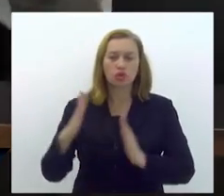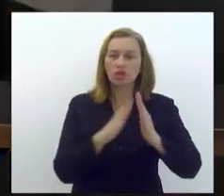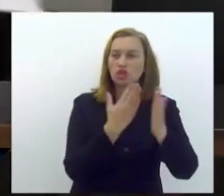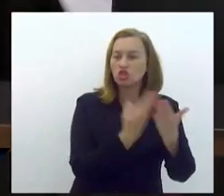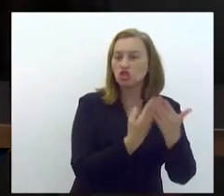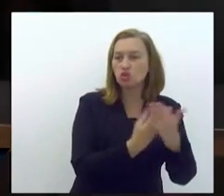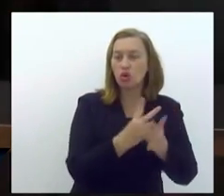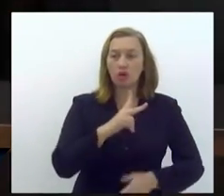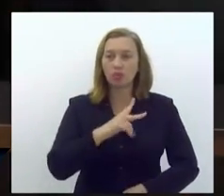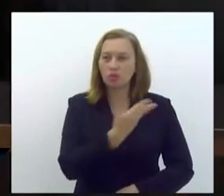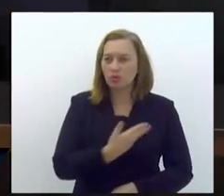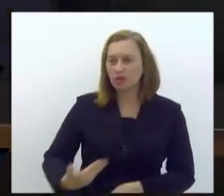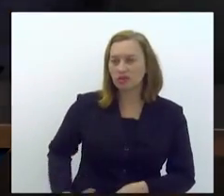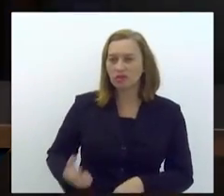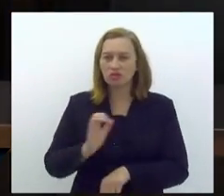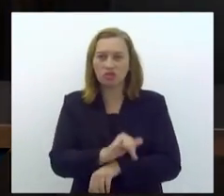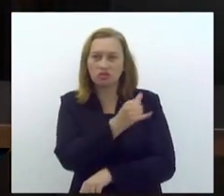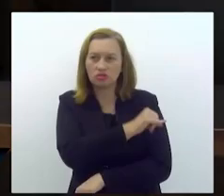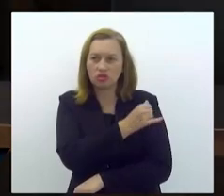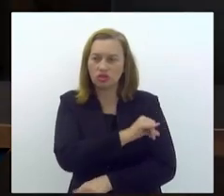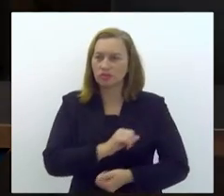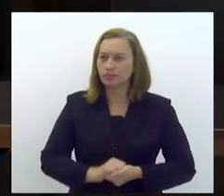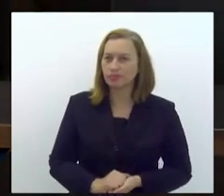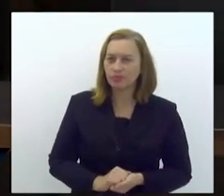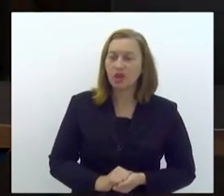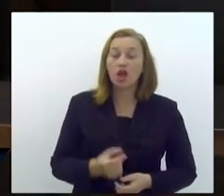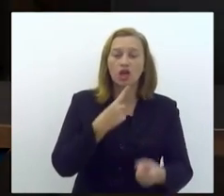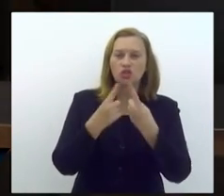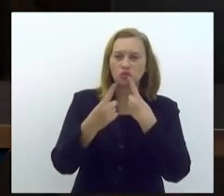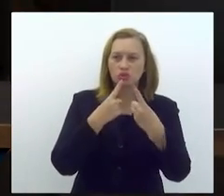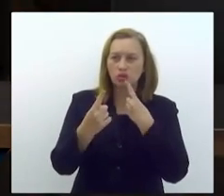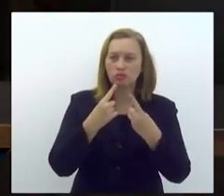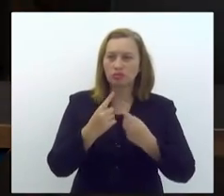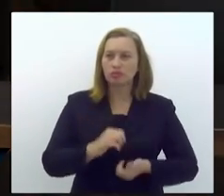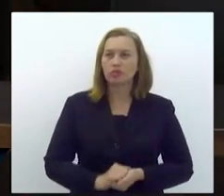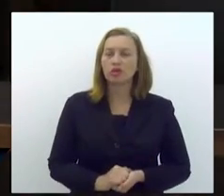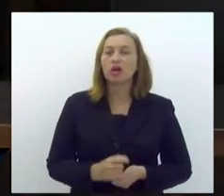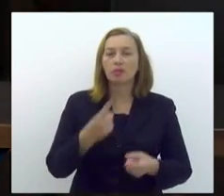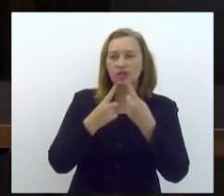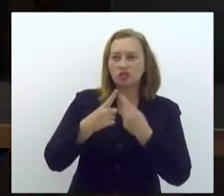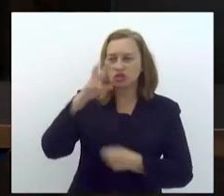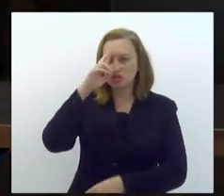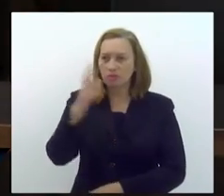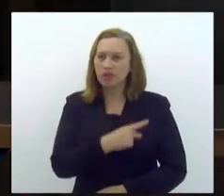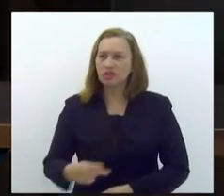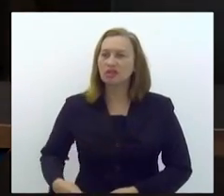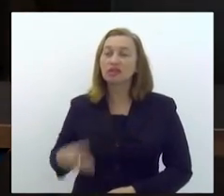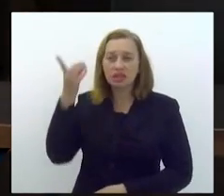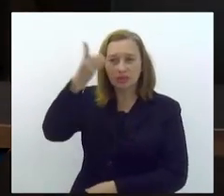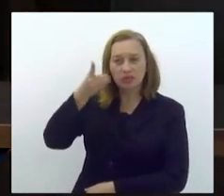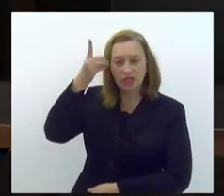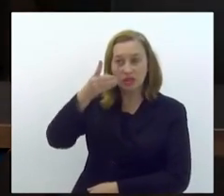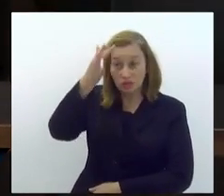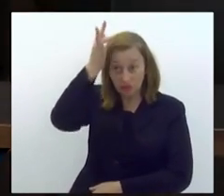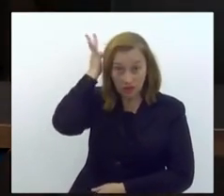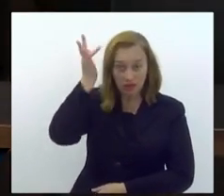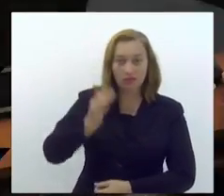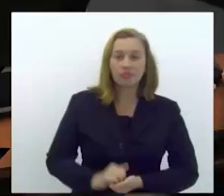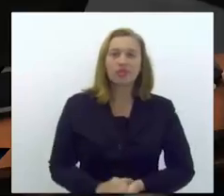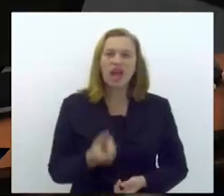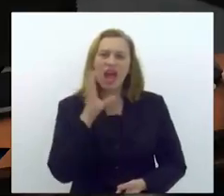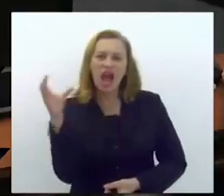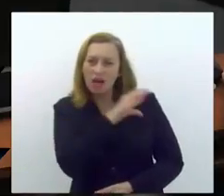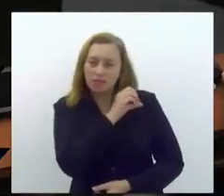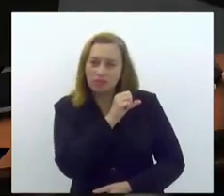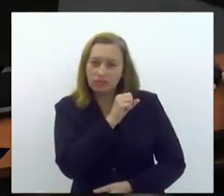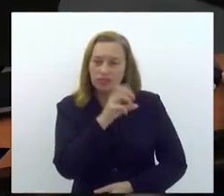e privados no âmbito do Estado do Rio de Janeiro em discussão para discutir Deputado Fred Pacheco muito